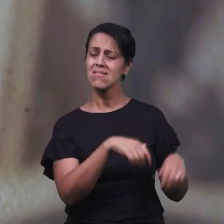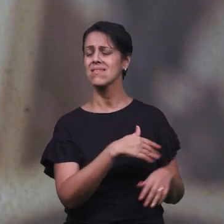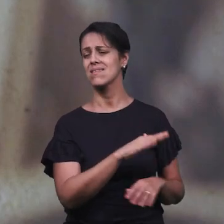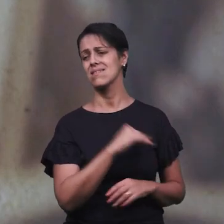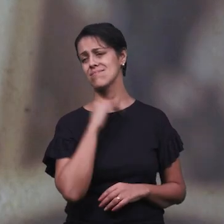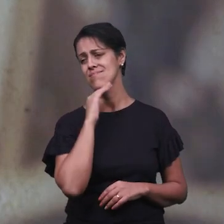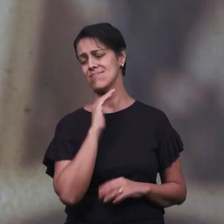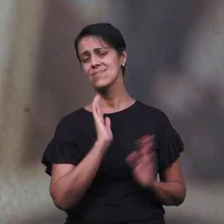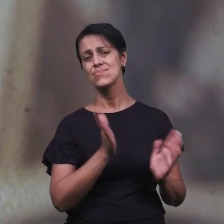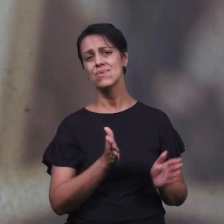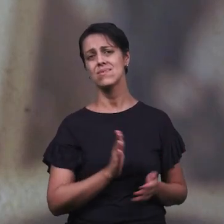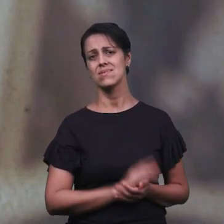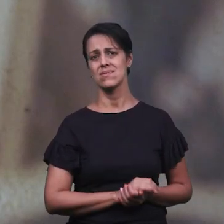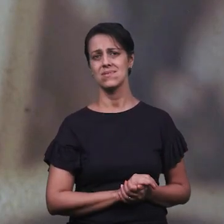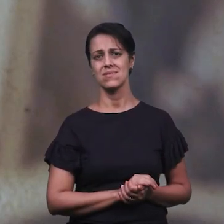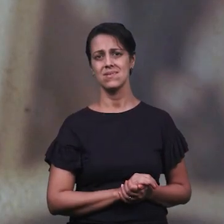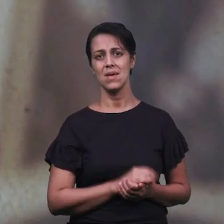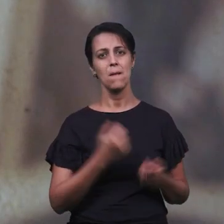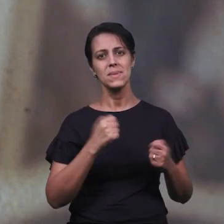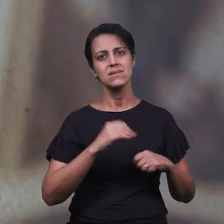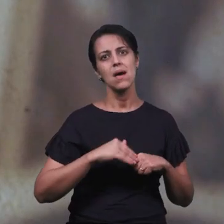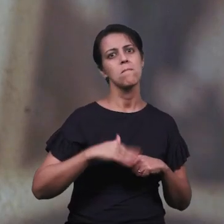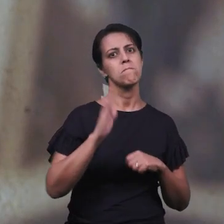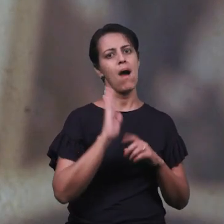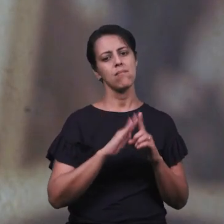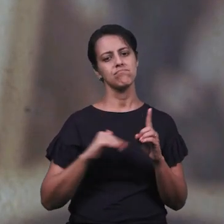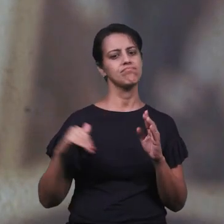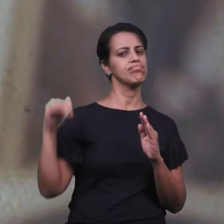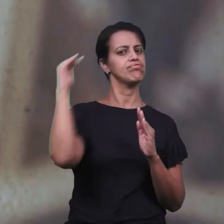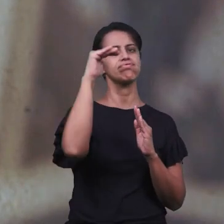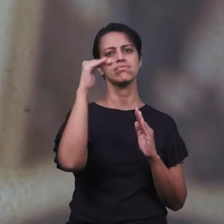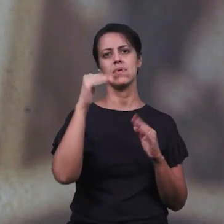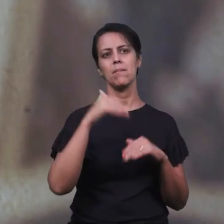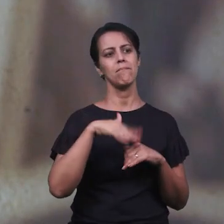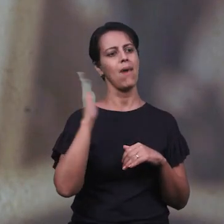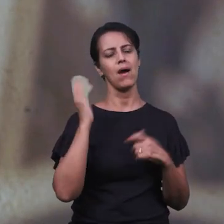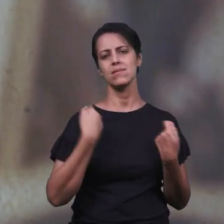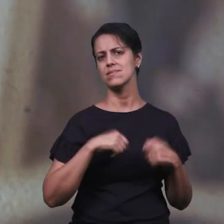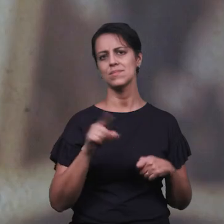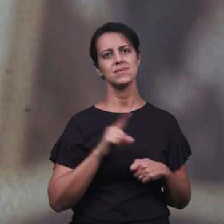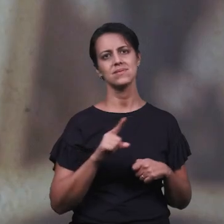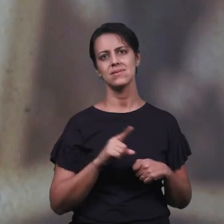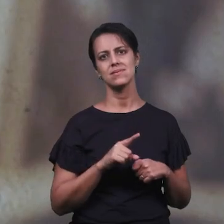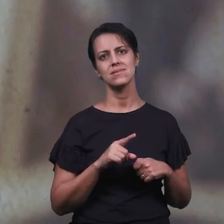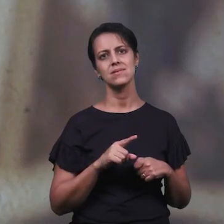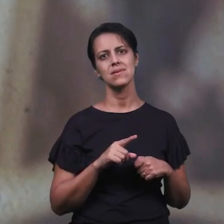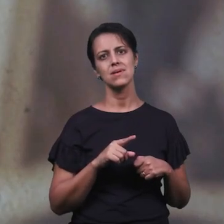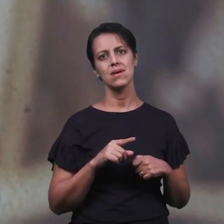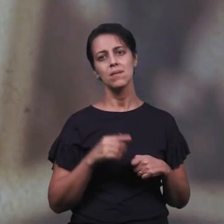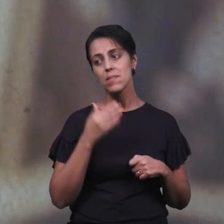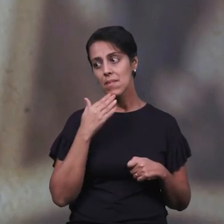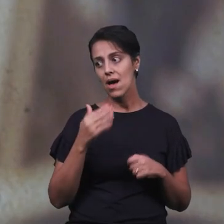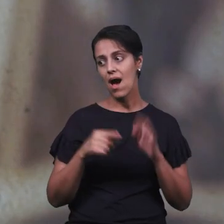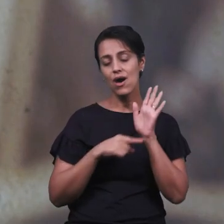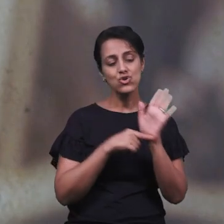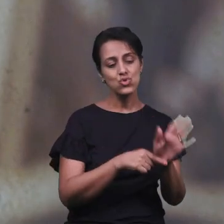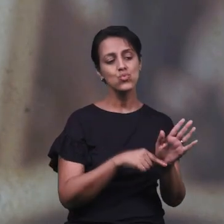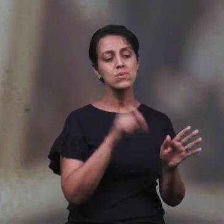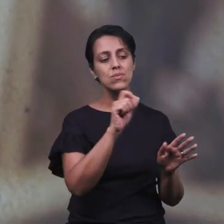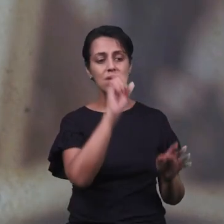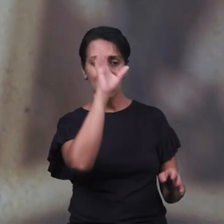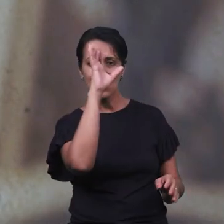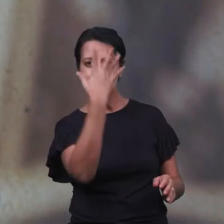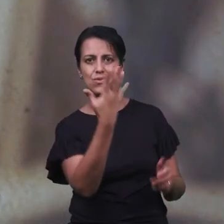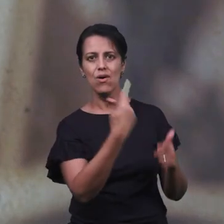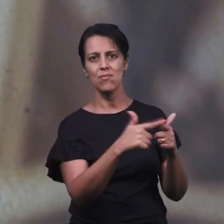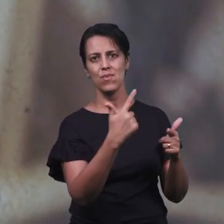Já basta o problema. Então, já que existe o problema, existe também os meios de se